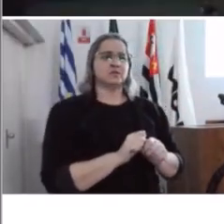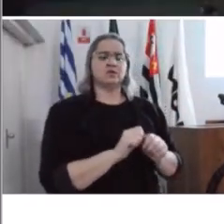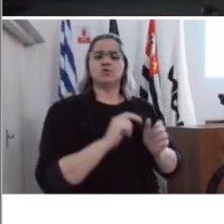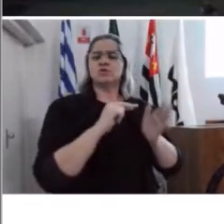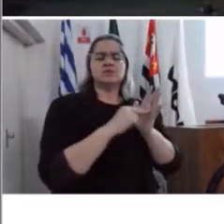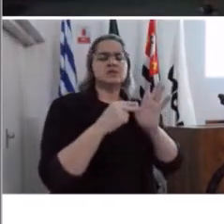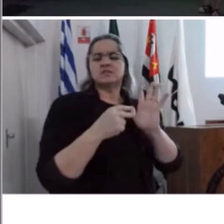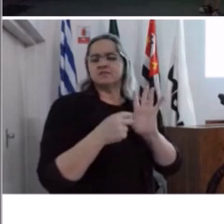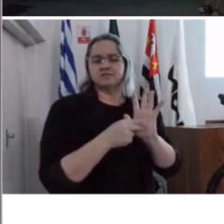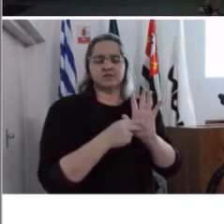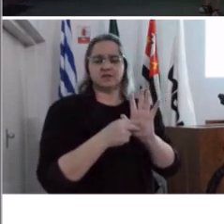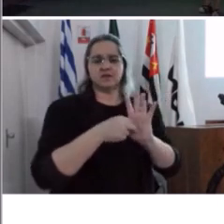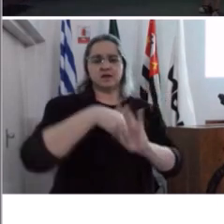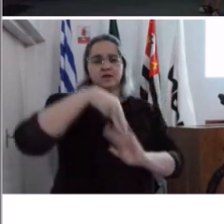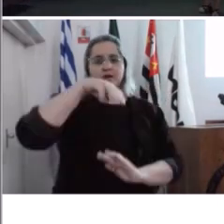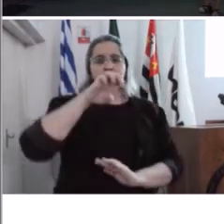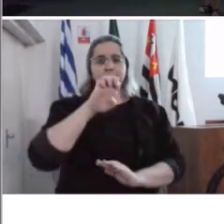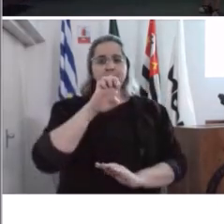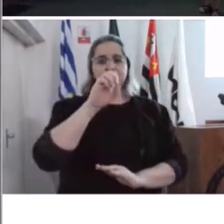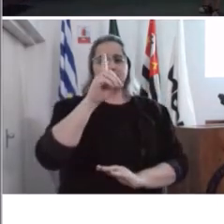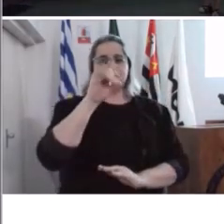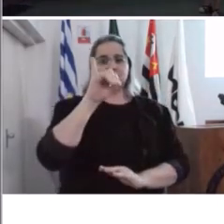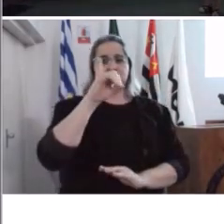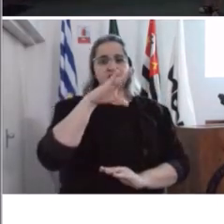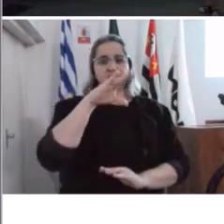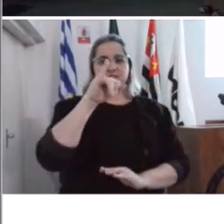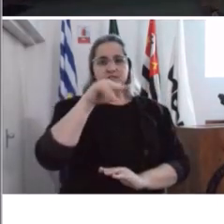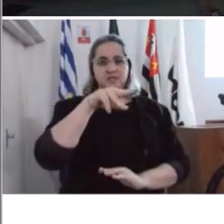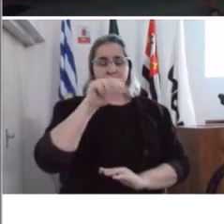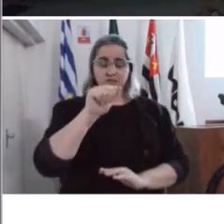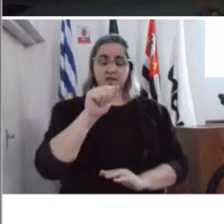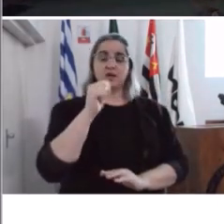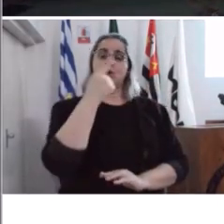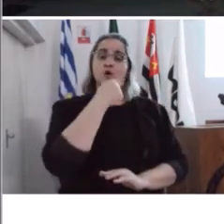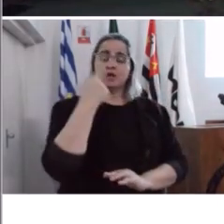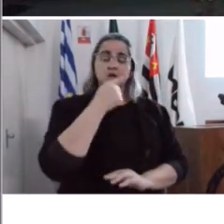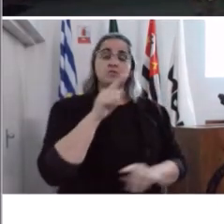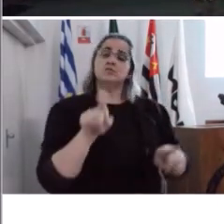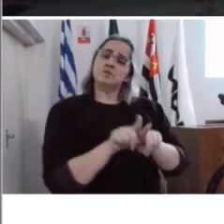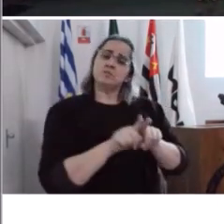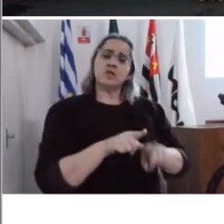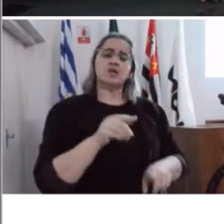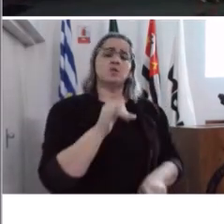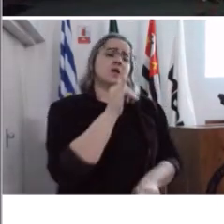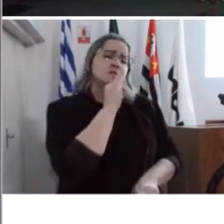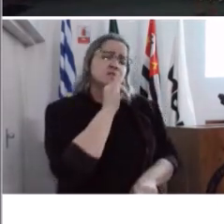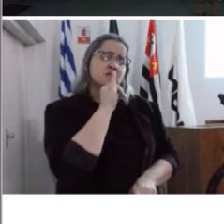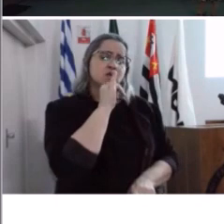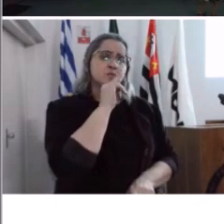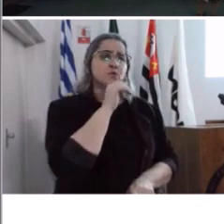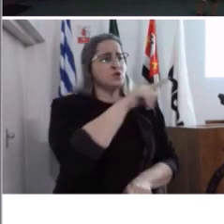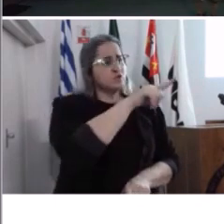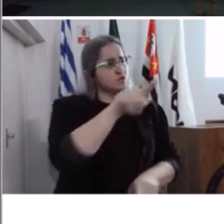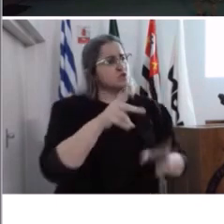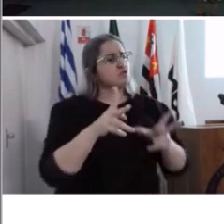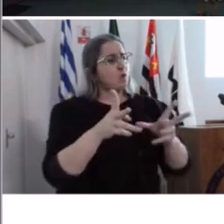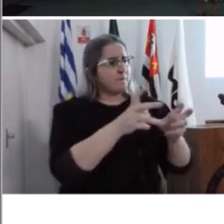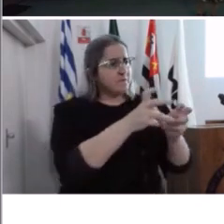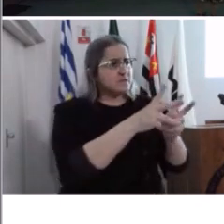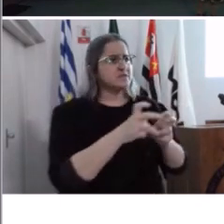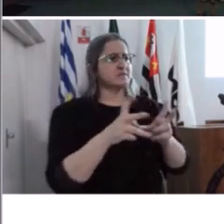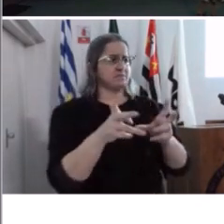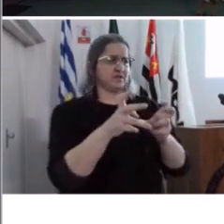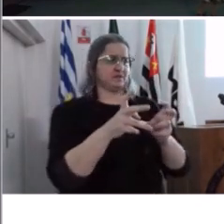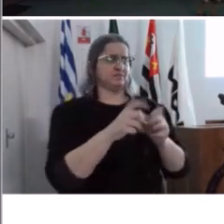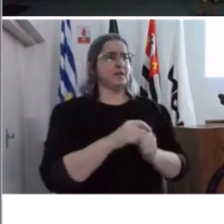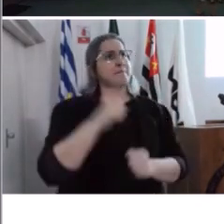a medicina oral, e também dar alguns exemplos, alguns casos clínicos, né, que vocês vão estar assim, meio engajados, pensando